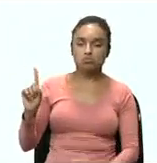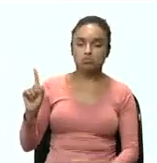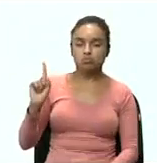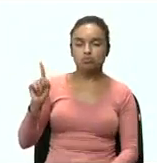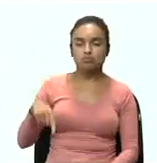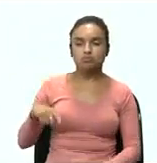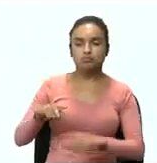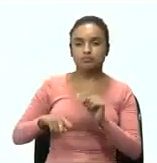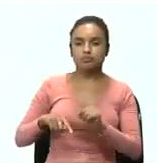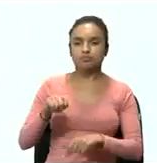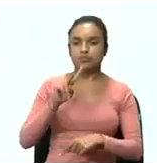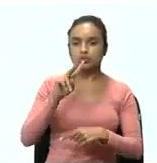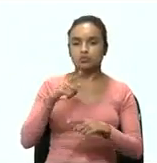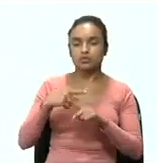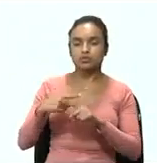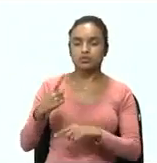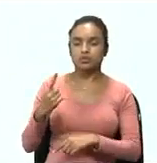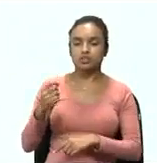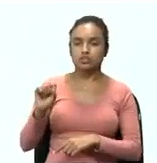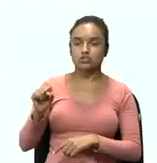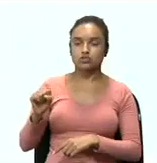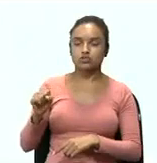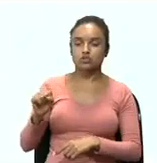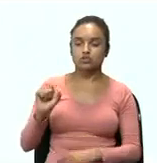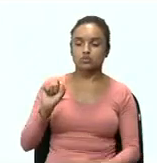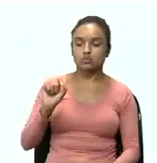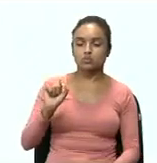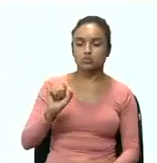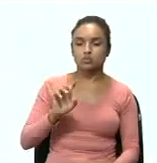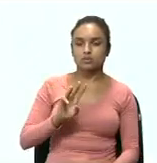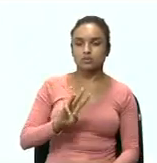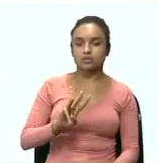18, eu tenho, então, nesse caso,